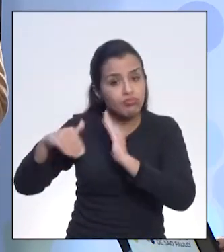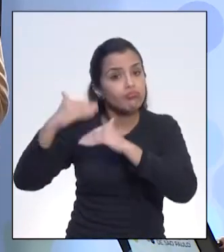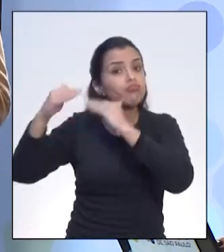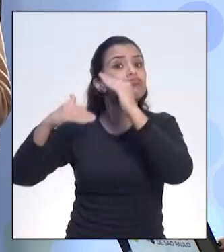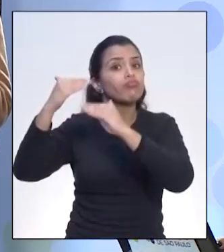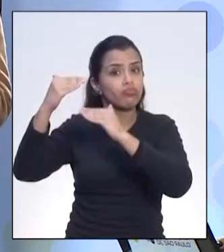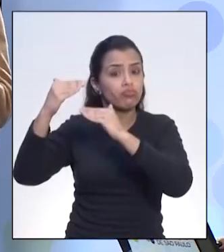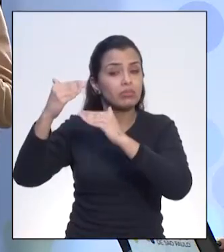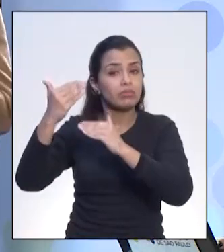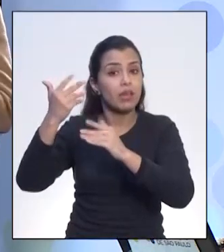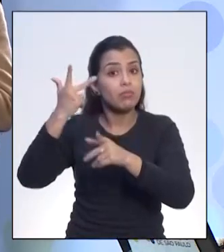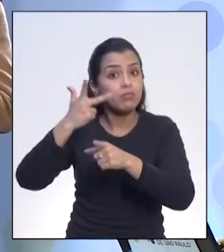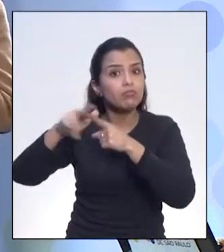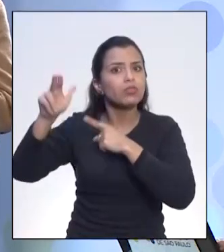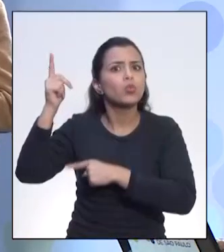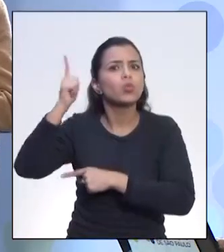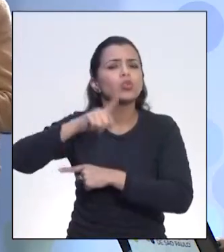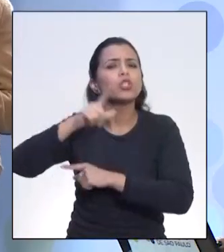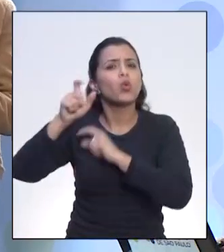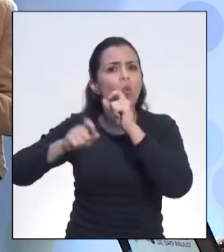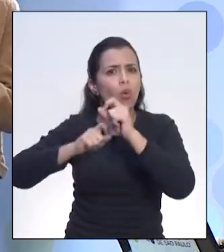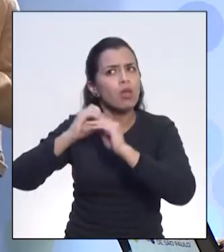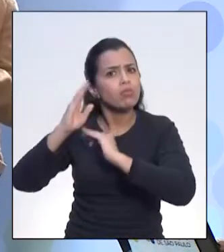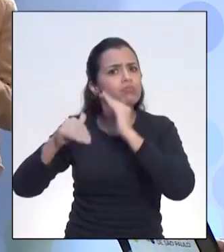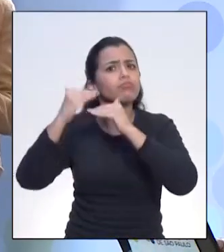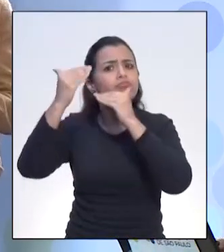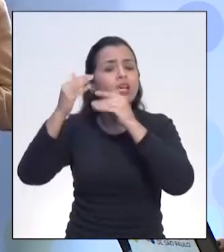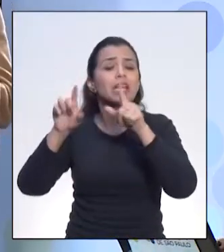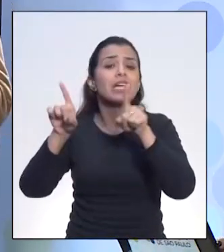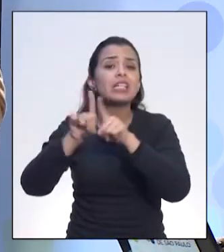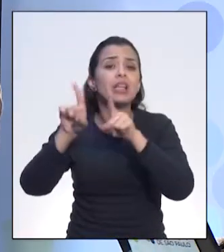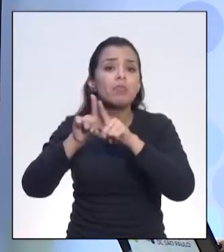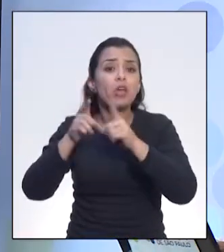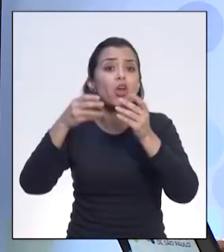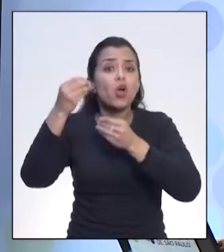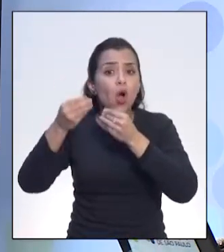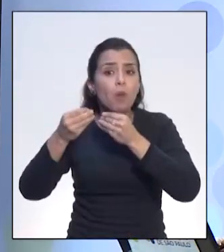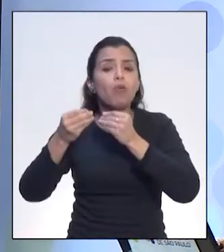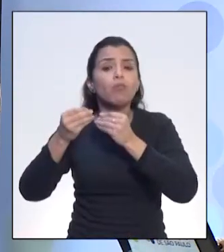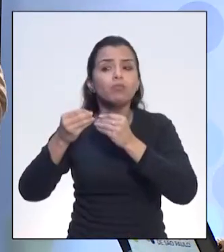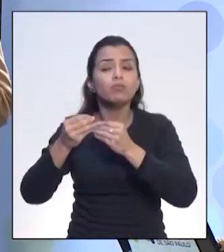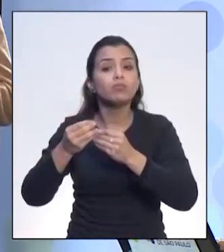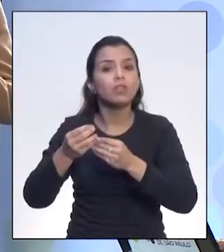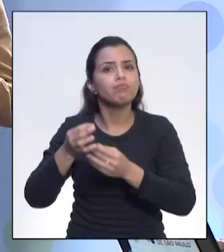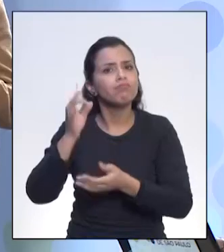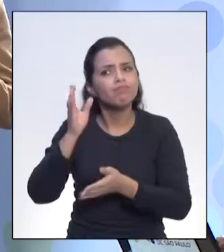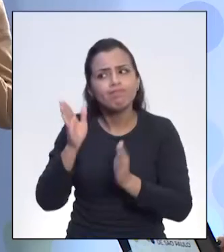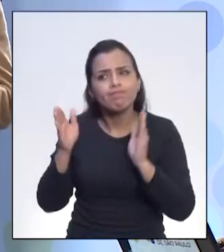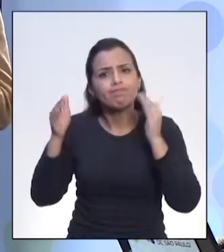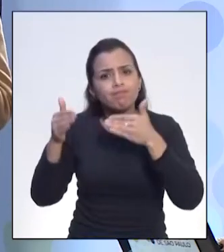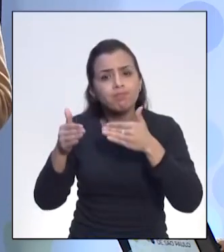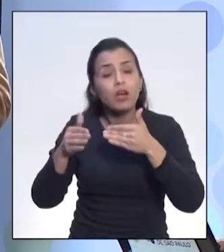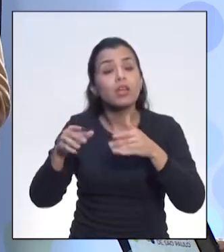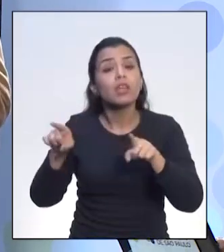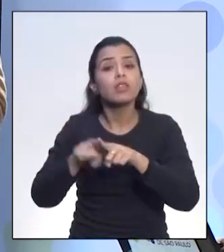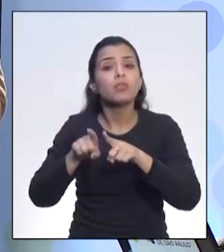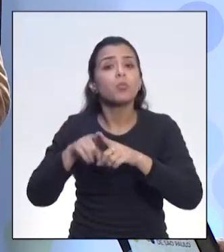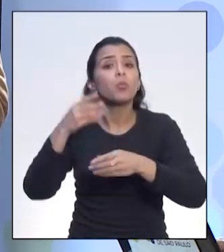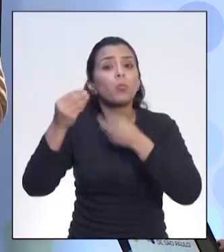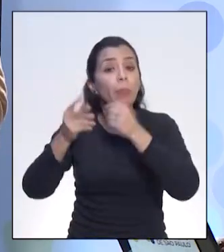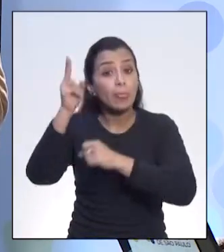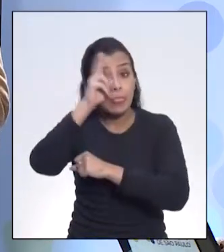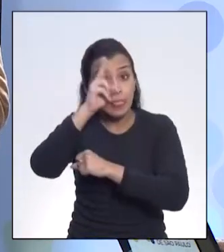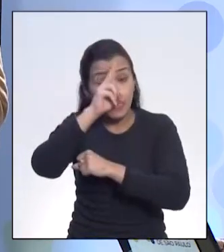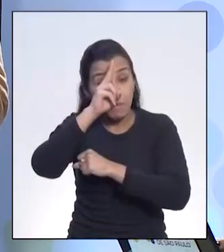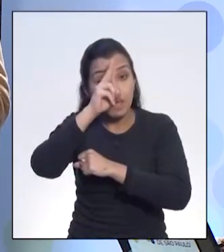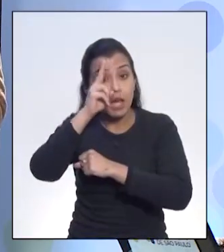a aula falando sobre esses avanços e como reafirmar os avanços são importantes, e como lembrar que